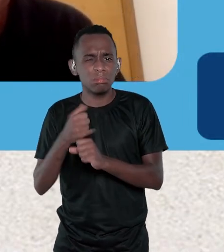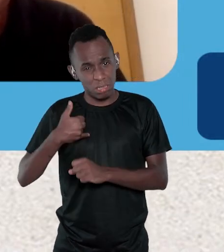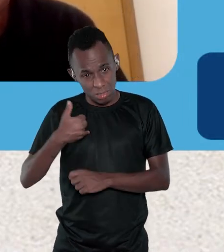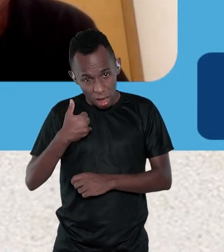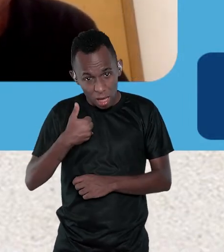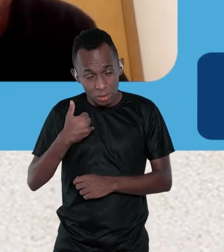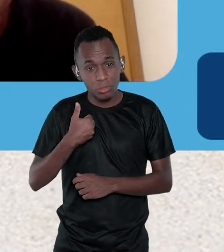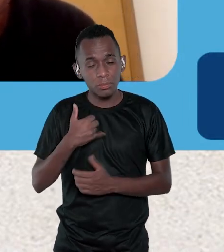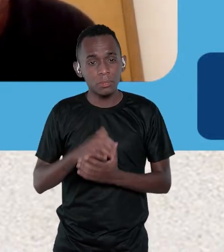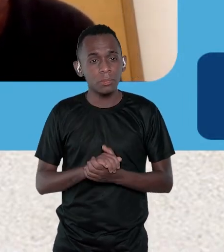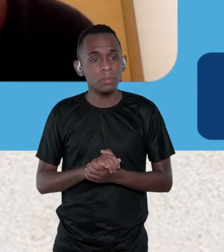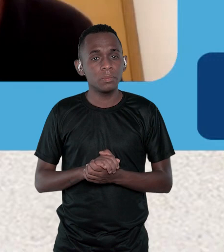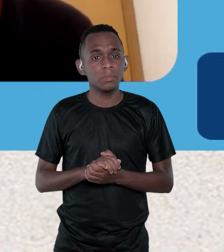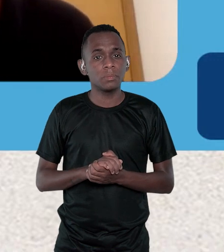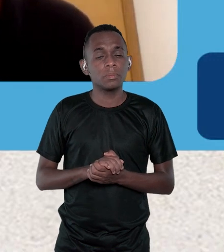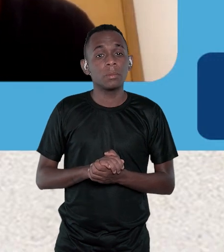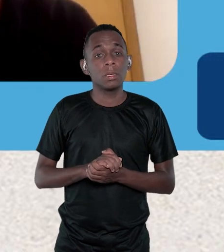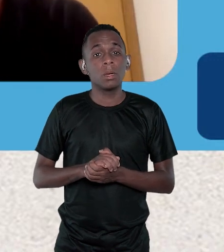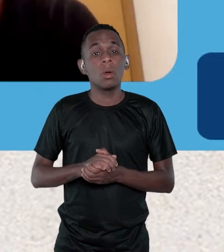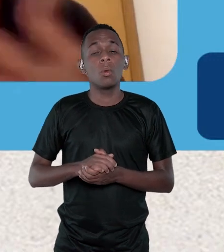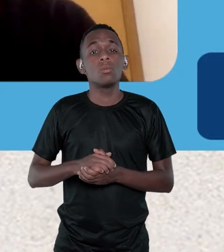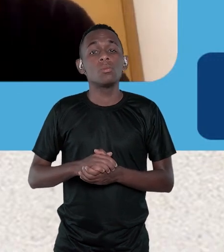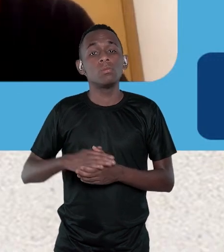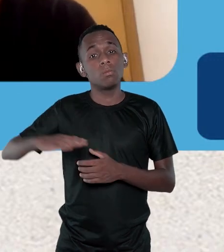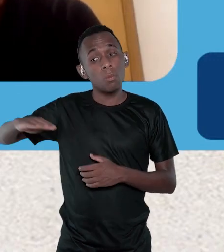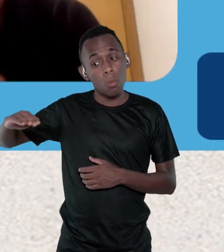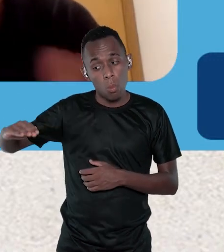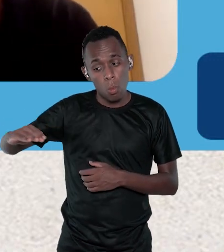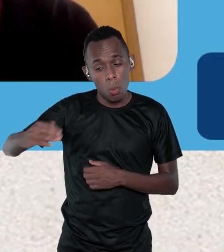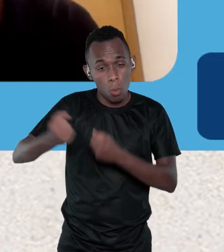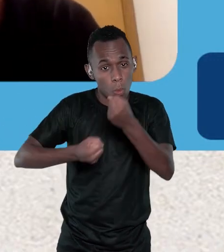e eu vi, passou um carro